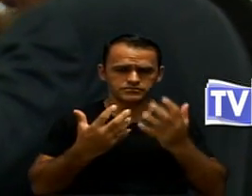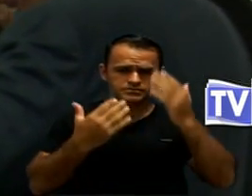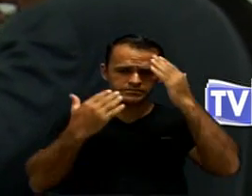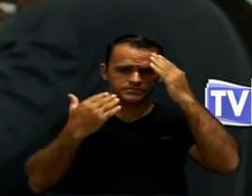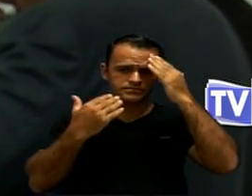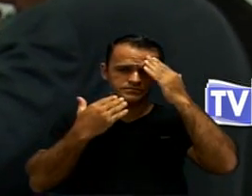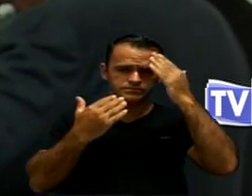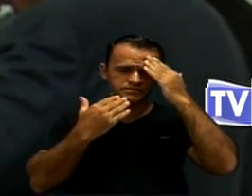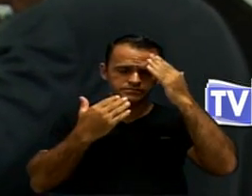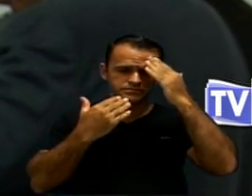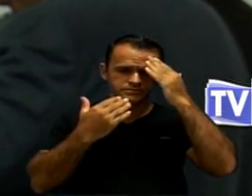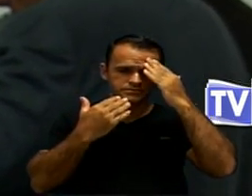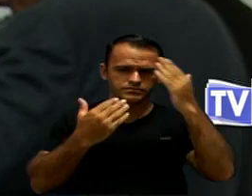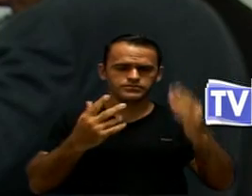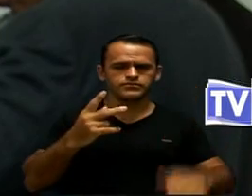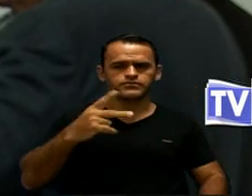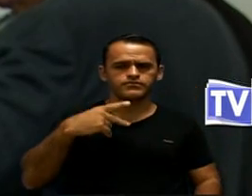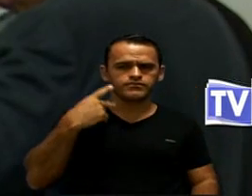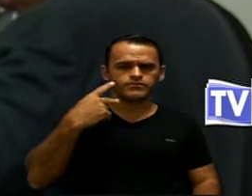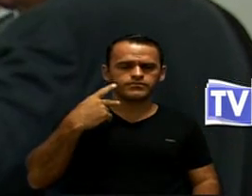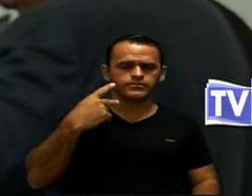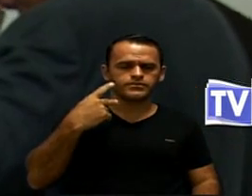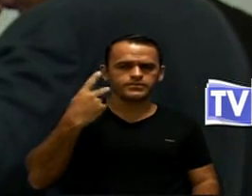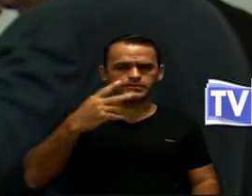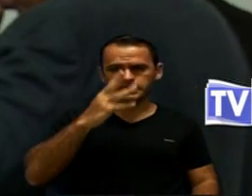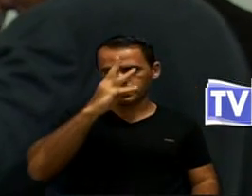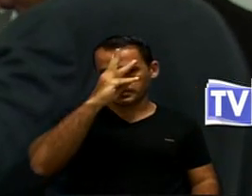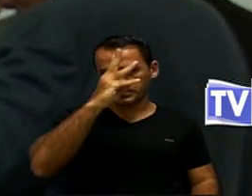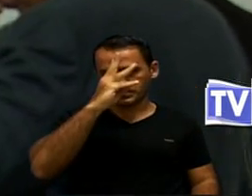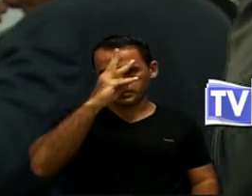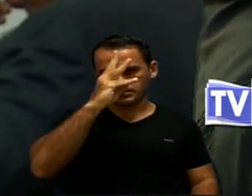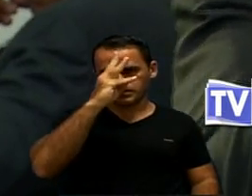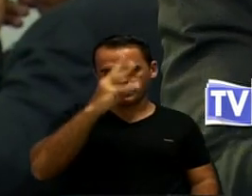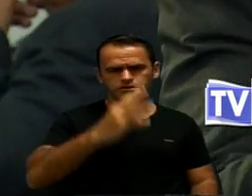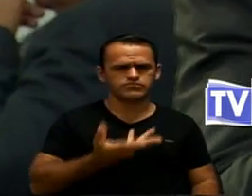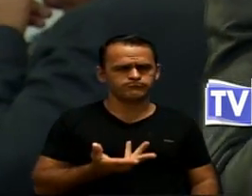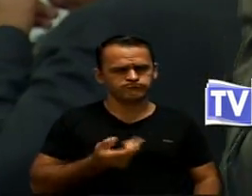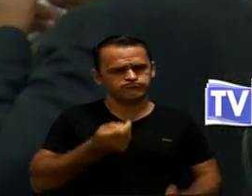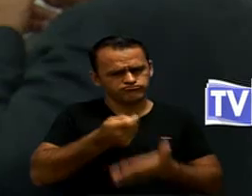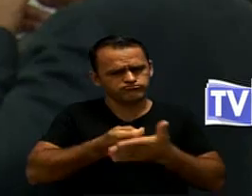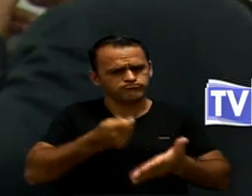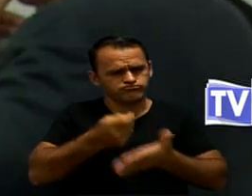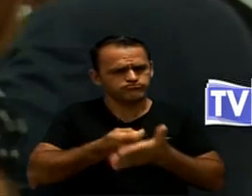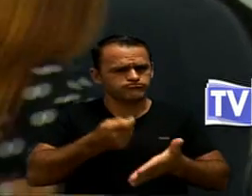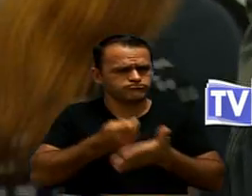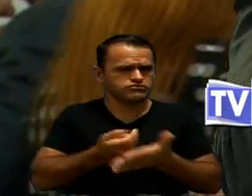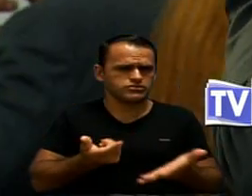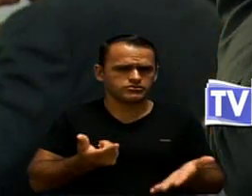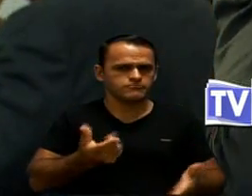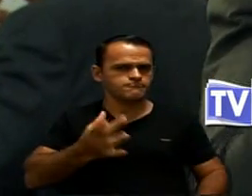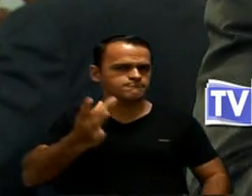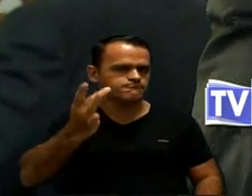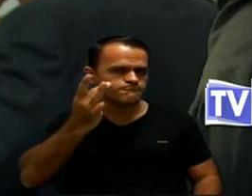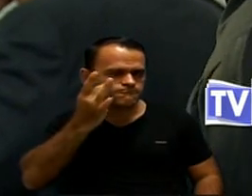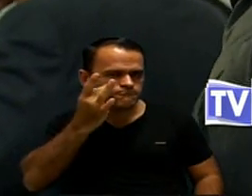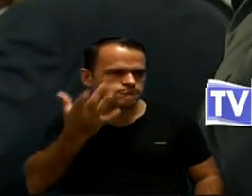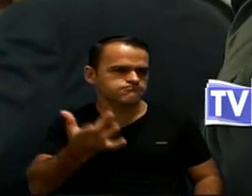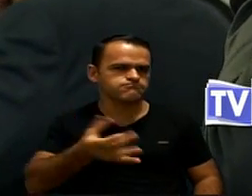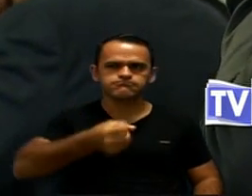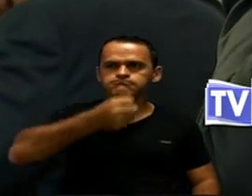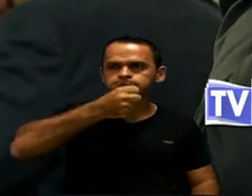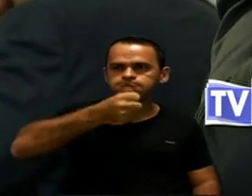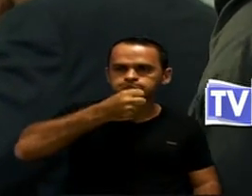está zerado, Vanderlei Diogo. Mas é interessante a gente fazer uma cobrança aqui, ao vivo, né, pelo